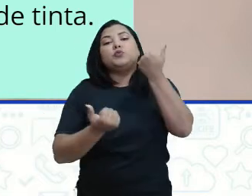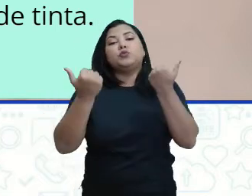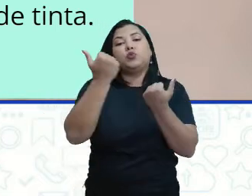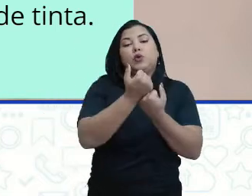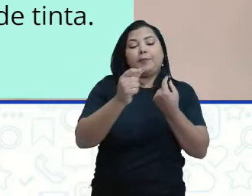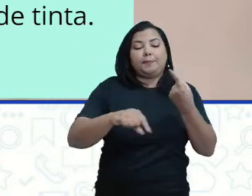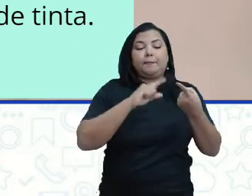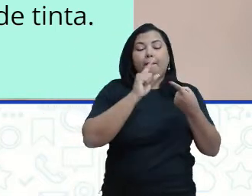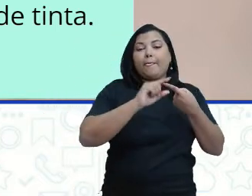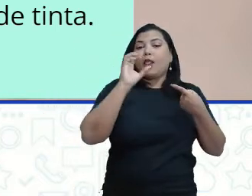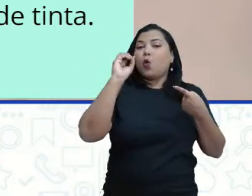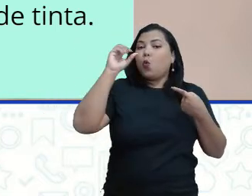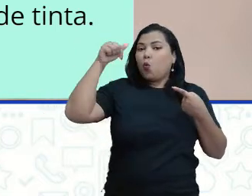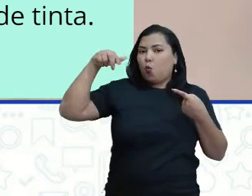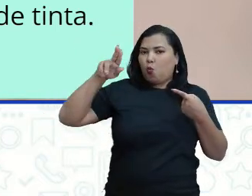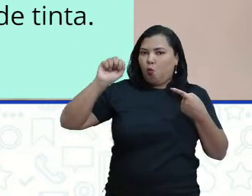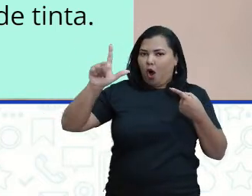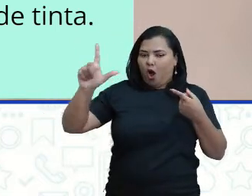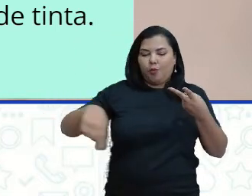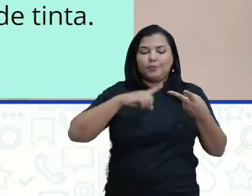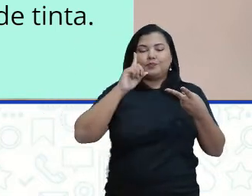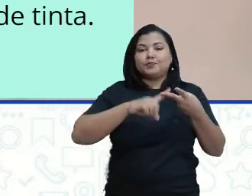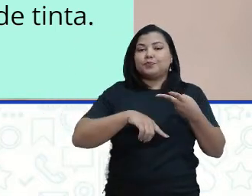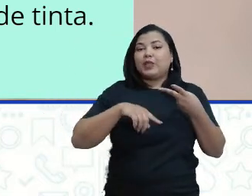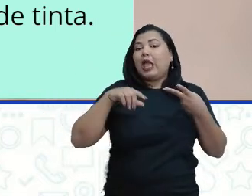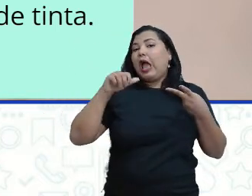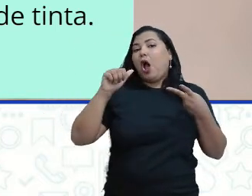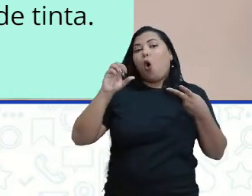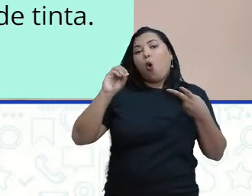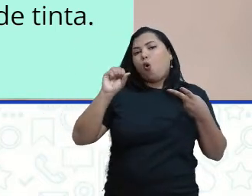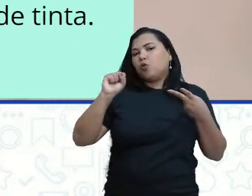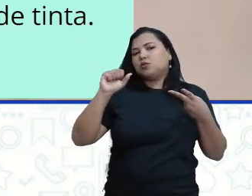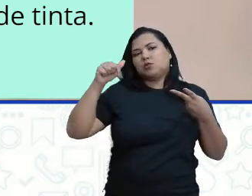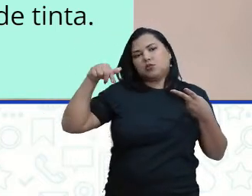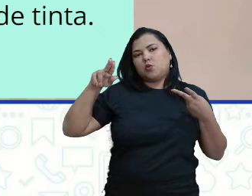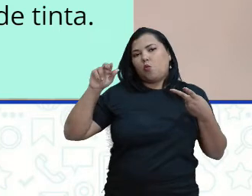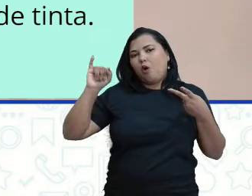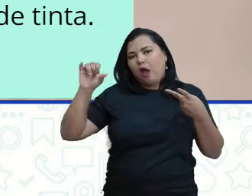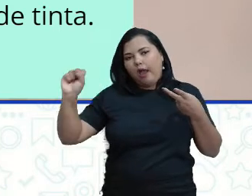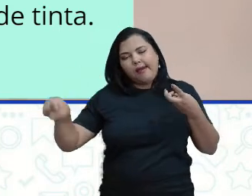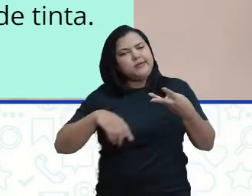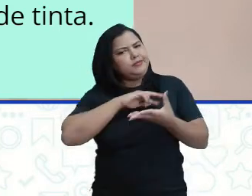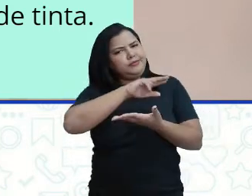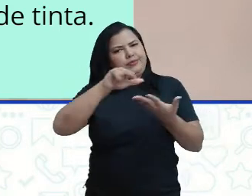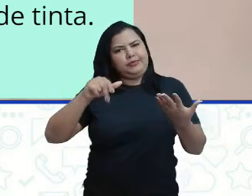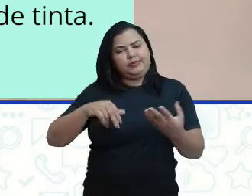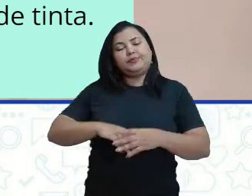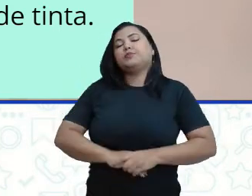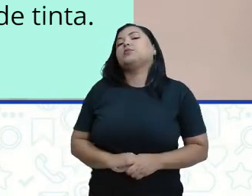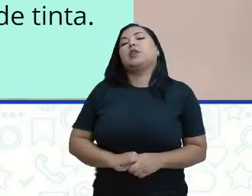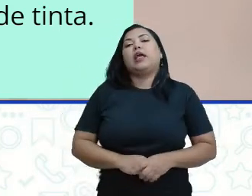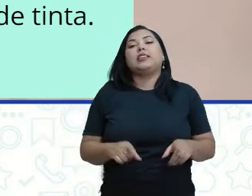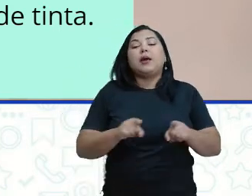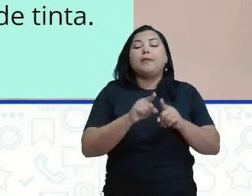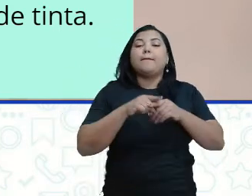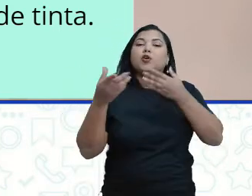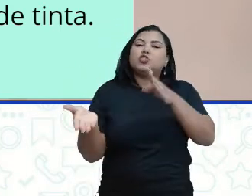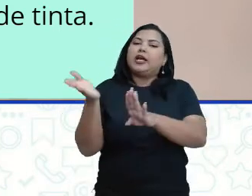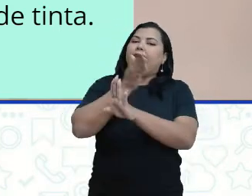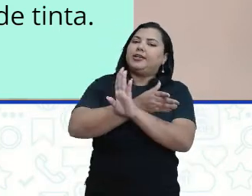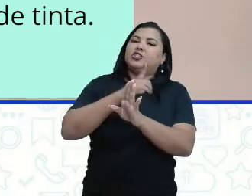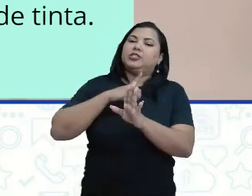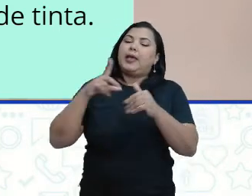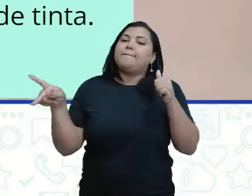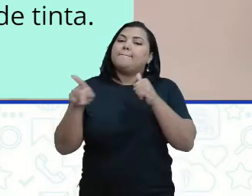quais. Além disso, pode aparecer precedido, ou seja, antecedido, por pronomes demonstrativos.